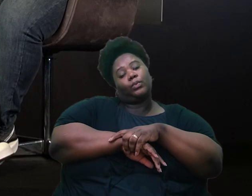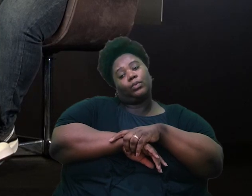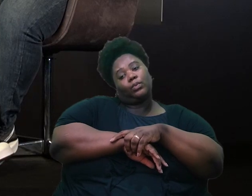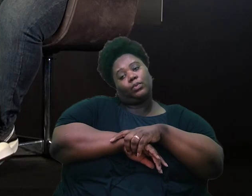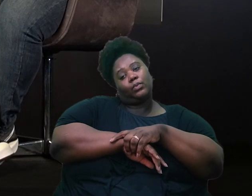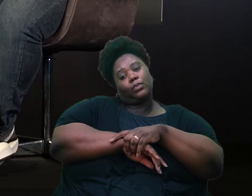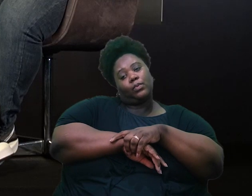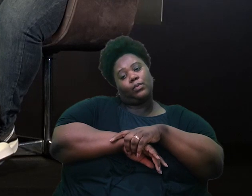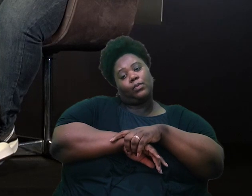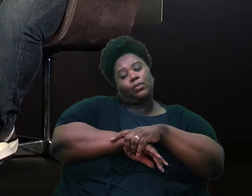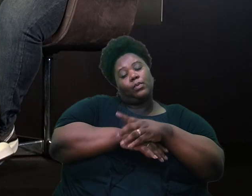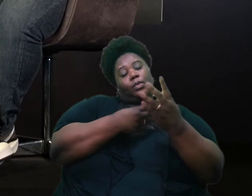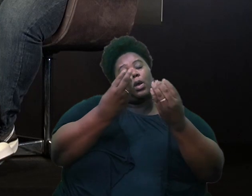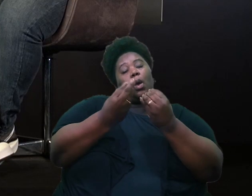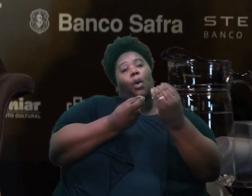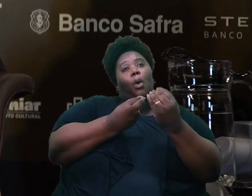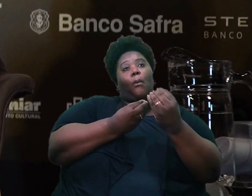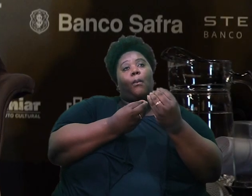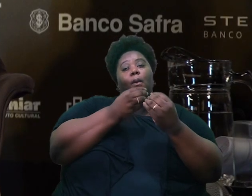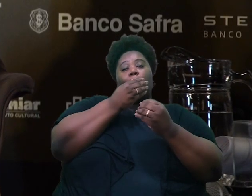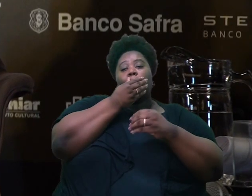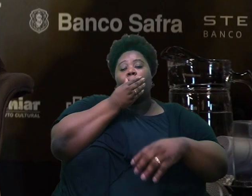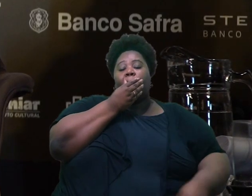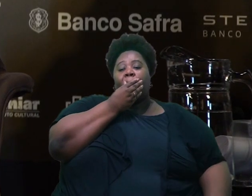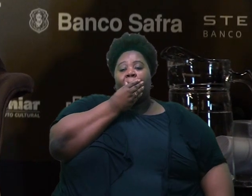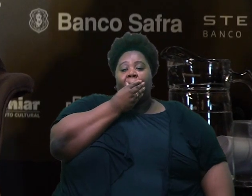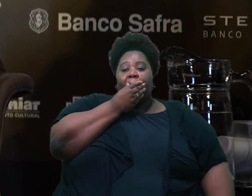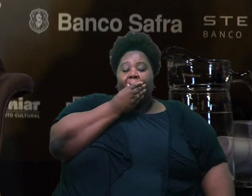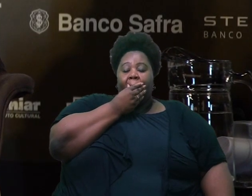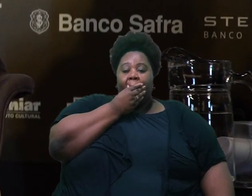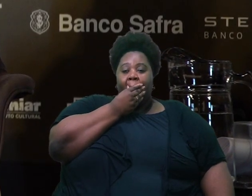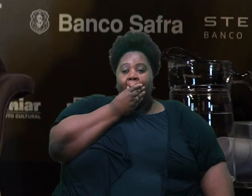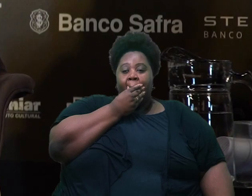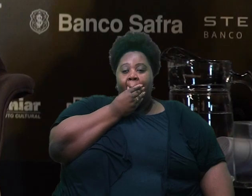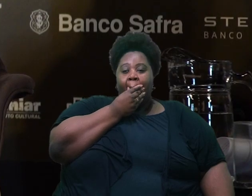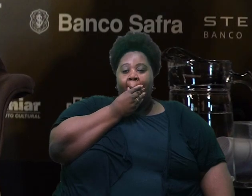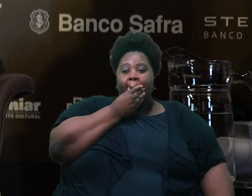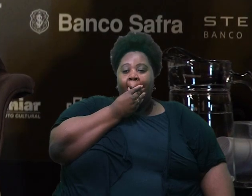Ou seja, como grafar o conhecimento